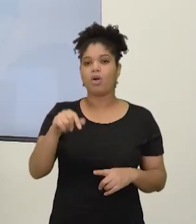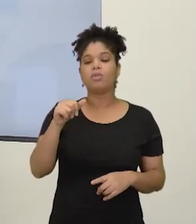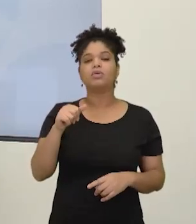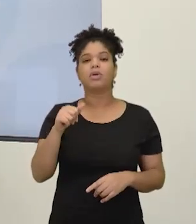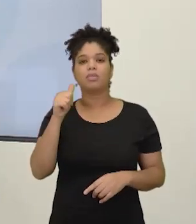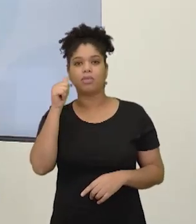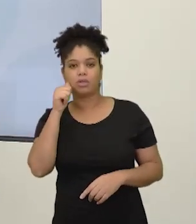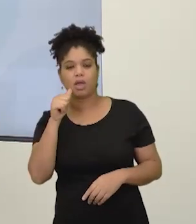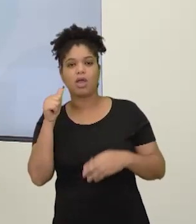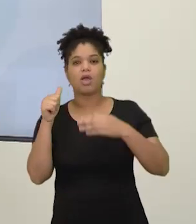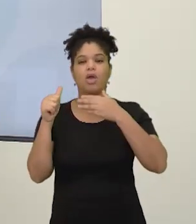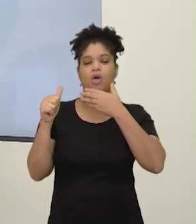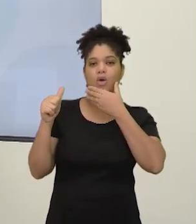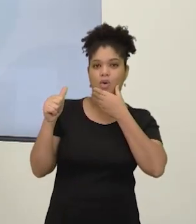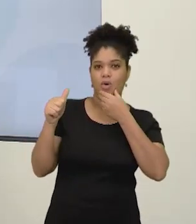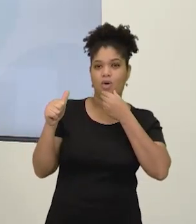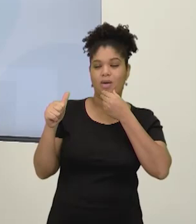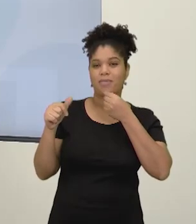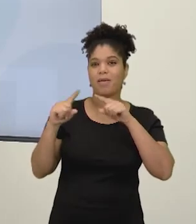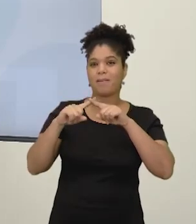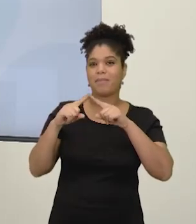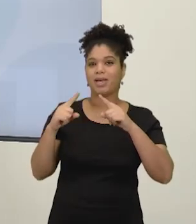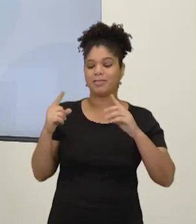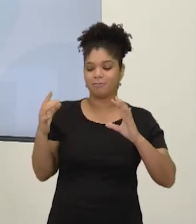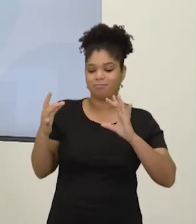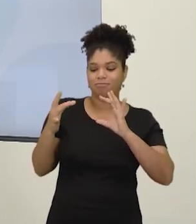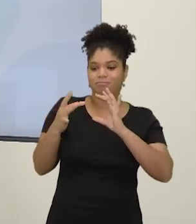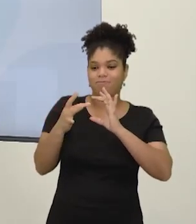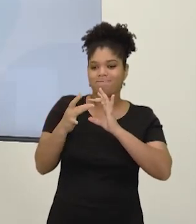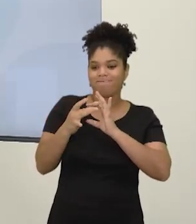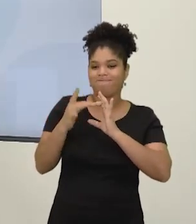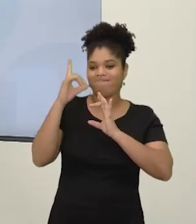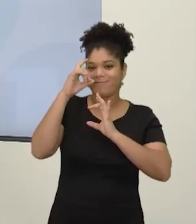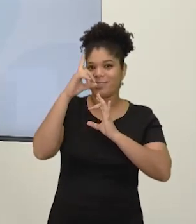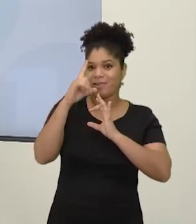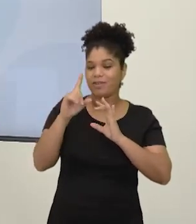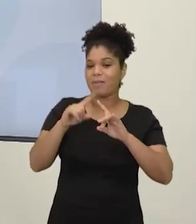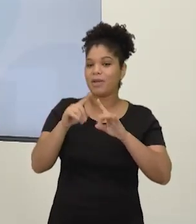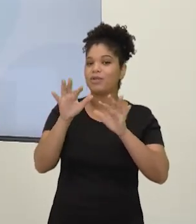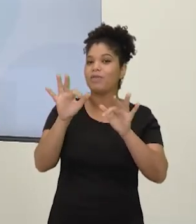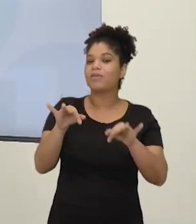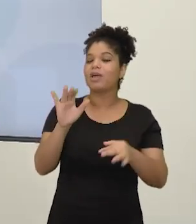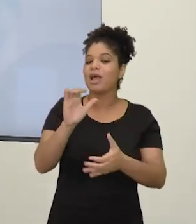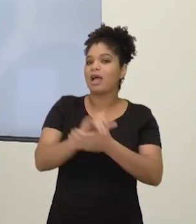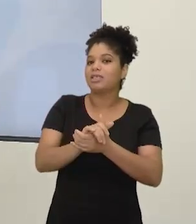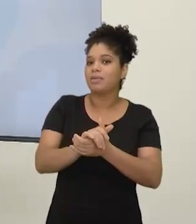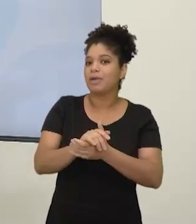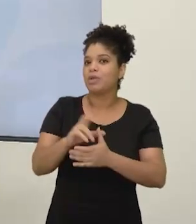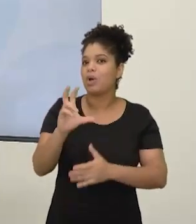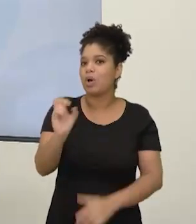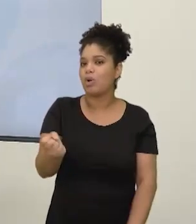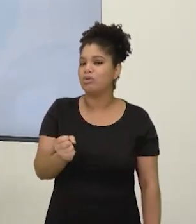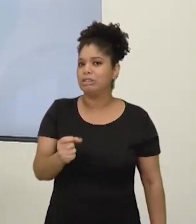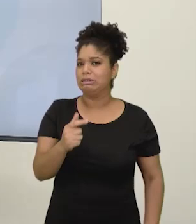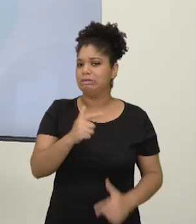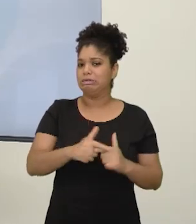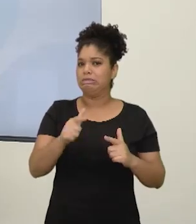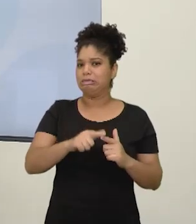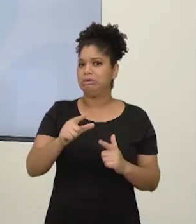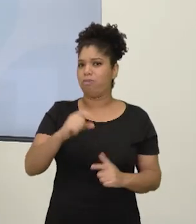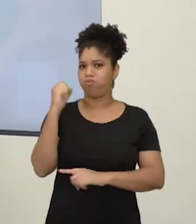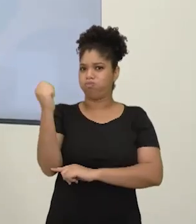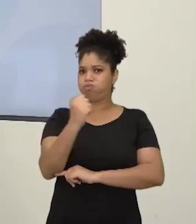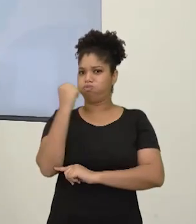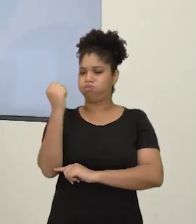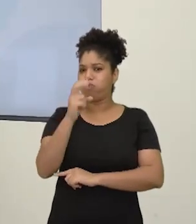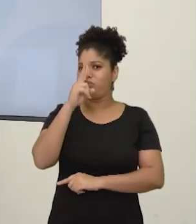homem e um problema no meio. E, em geral, essa história se encerra com um casamento maravilhoso ou com uma tragédia espetacular.